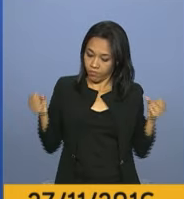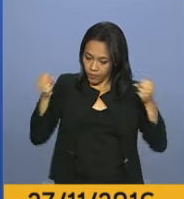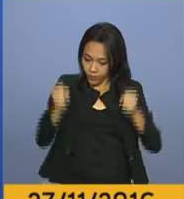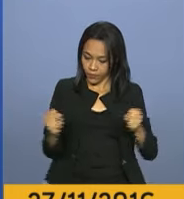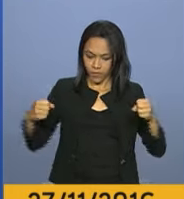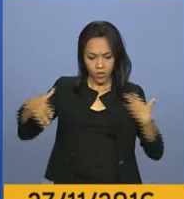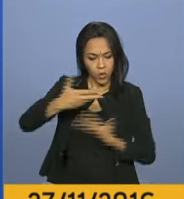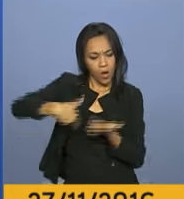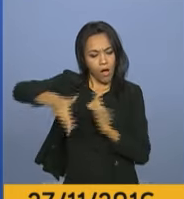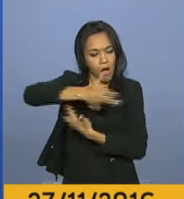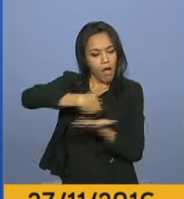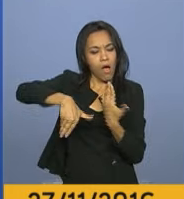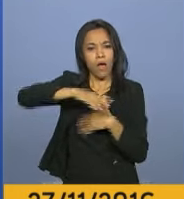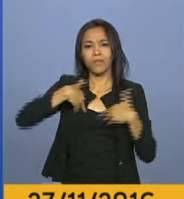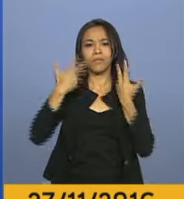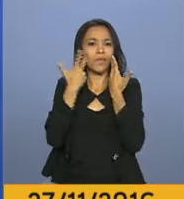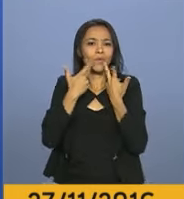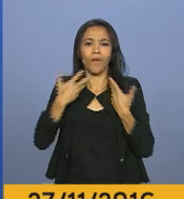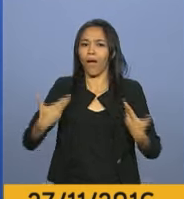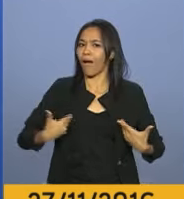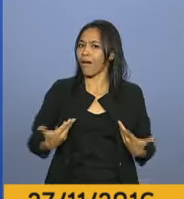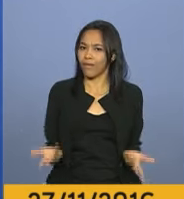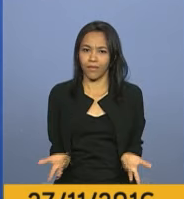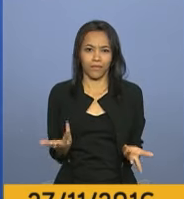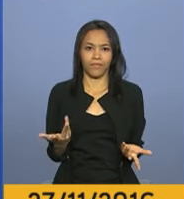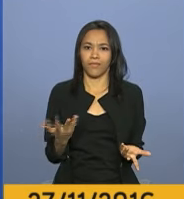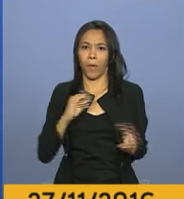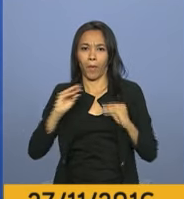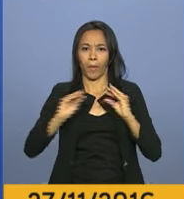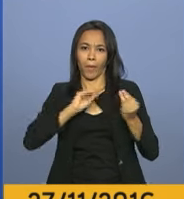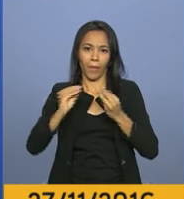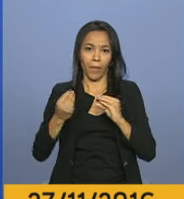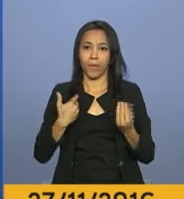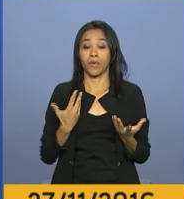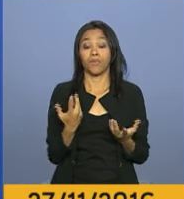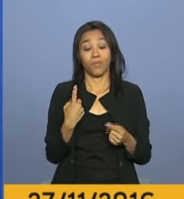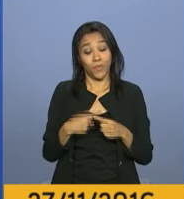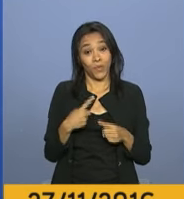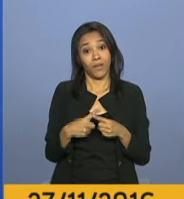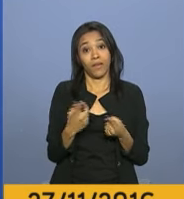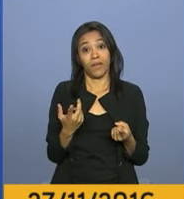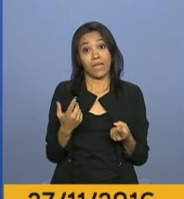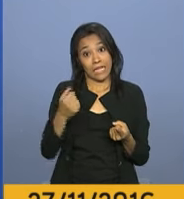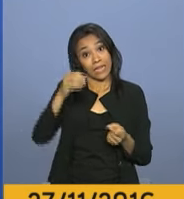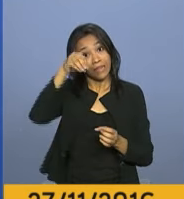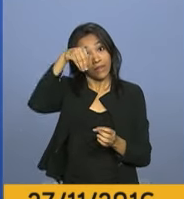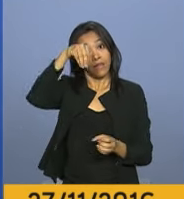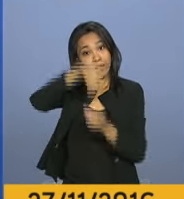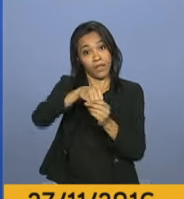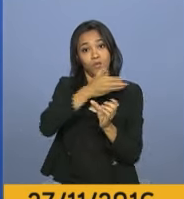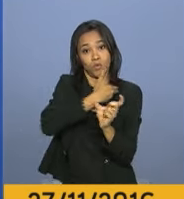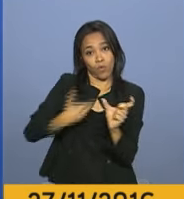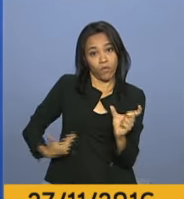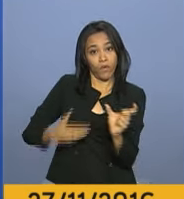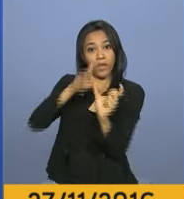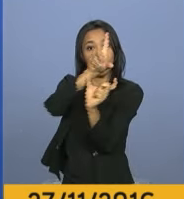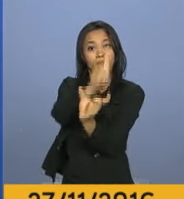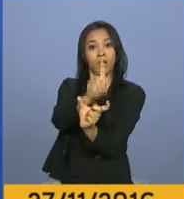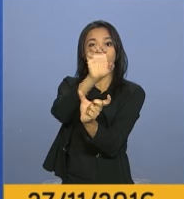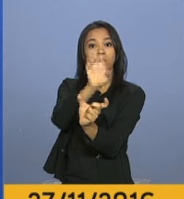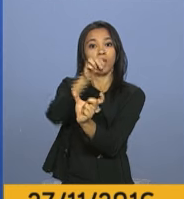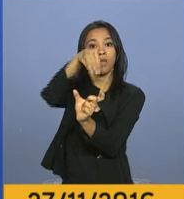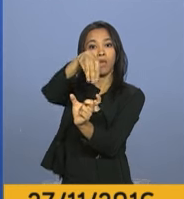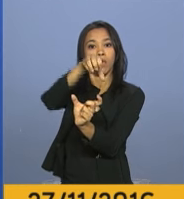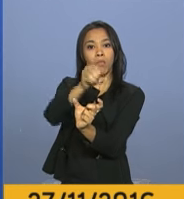articulação política eu faço com muita naturalidade, por uma razão singela. Eu acho que na democracia é assim, você tem, estou repetindo,